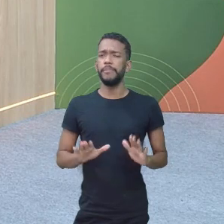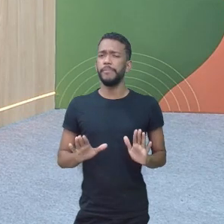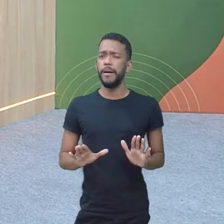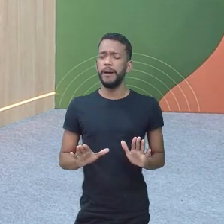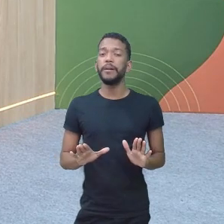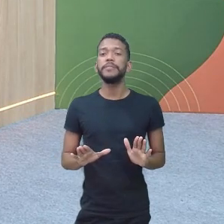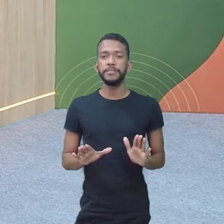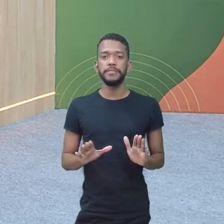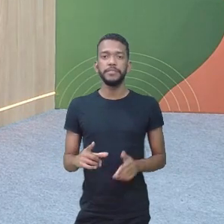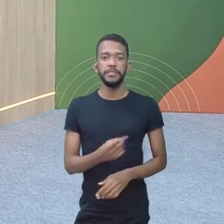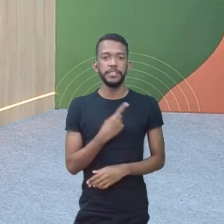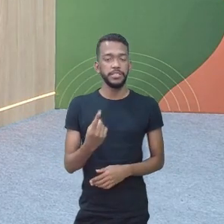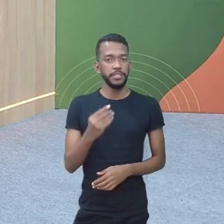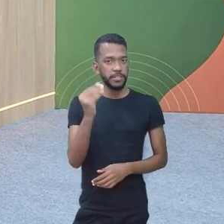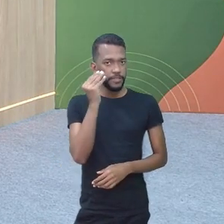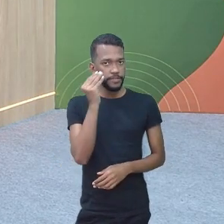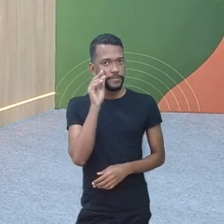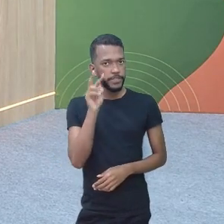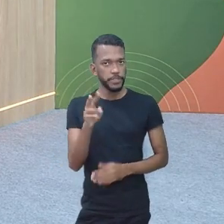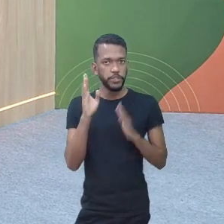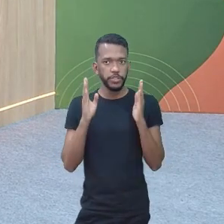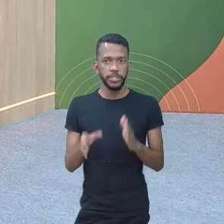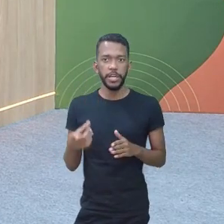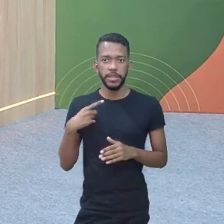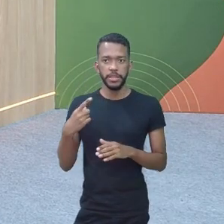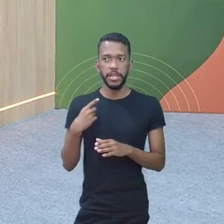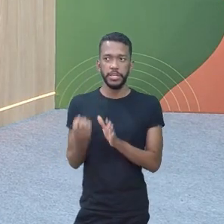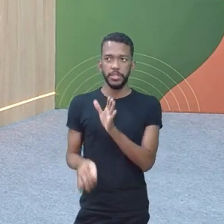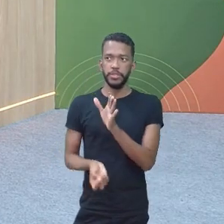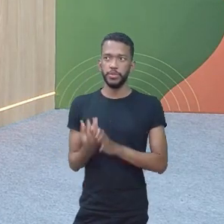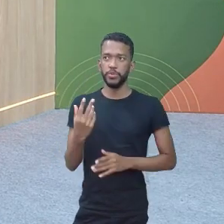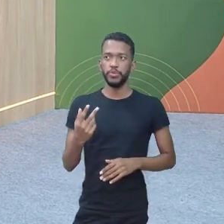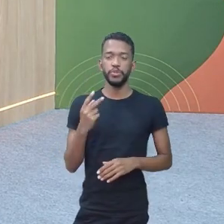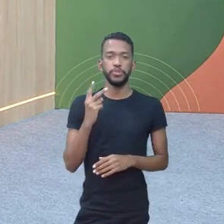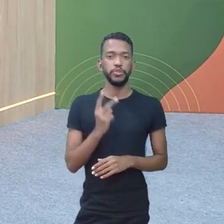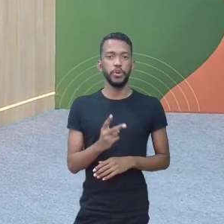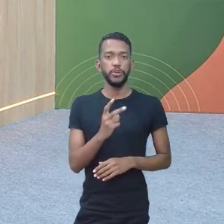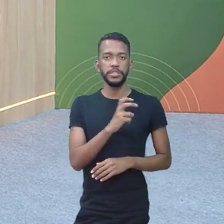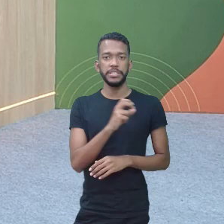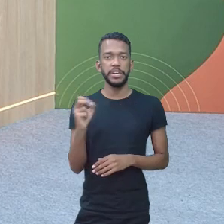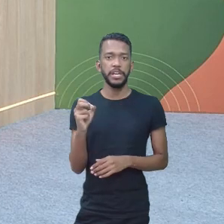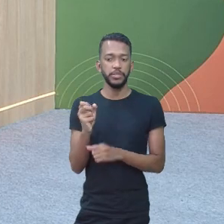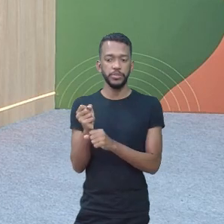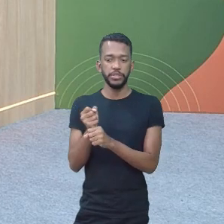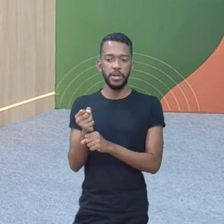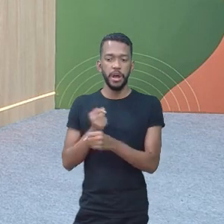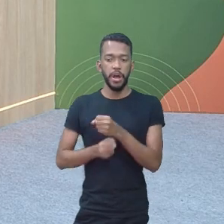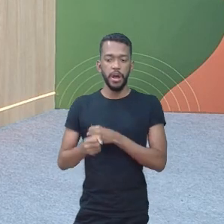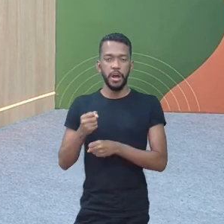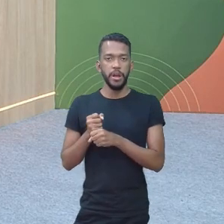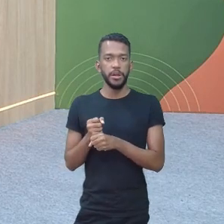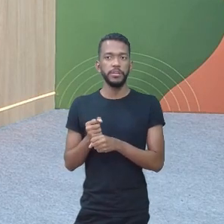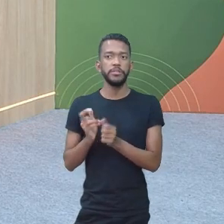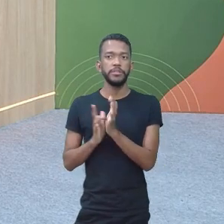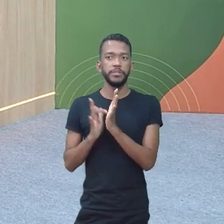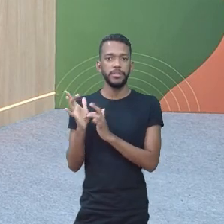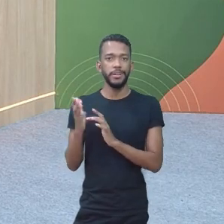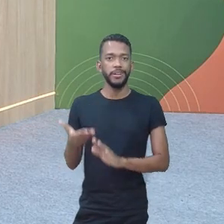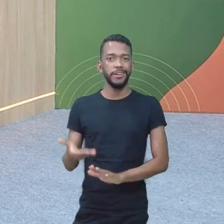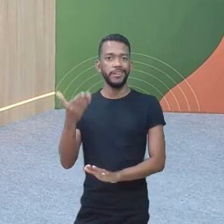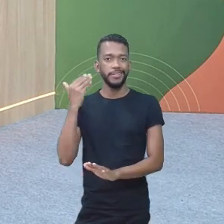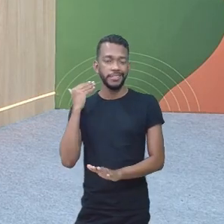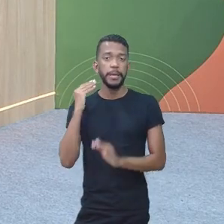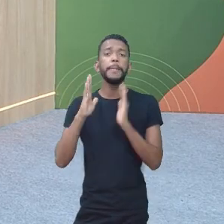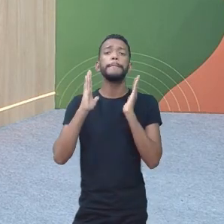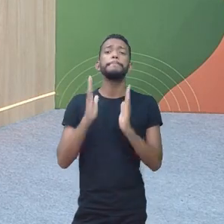Mas a gente viu que os Jogos Olímpicos eles surgem 2.500 anos antes de Cristo, mas a